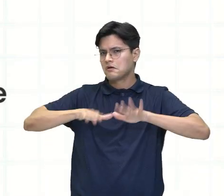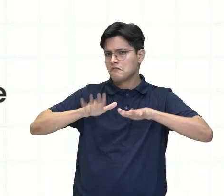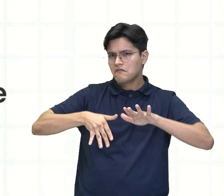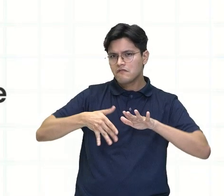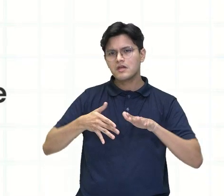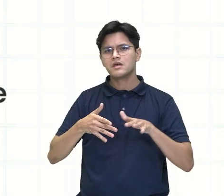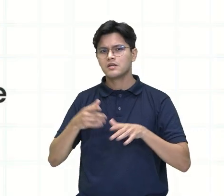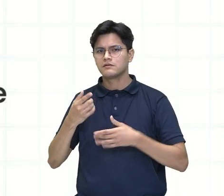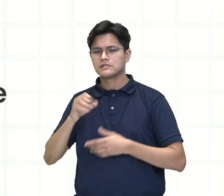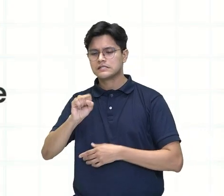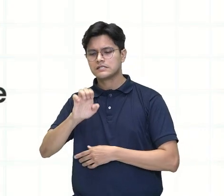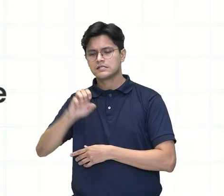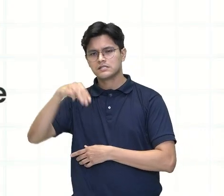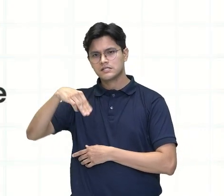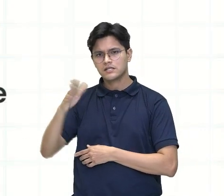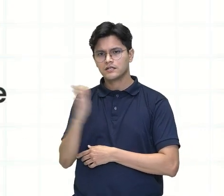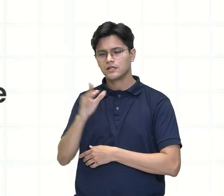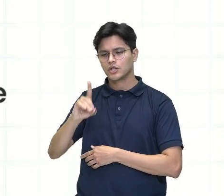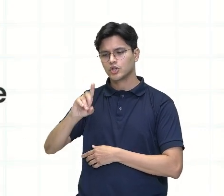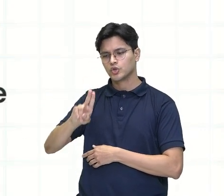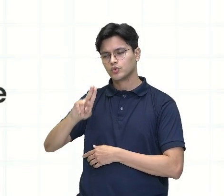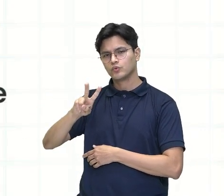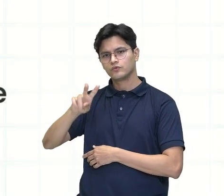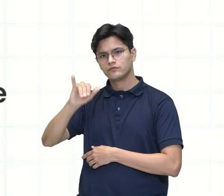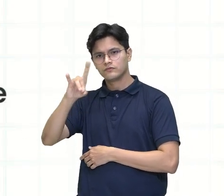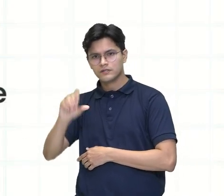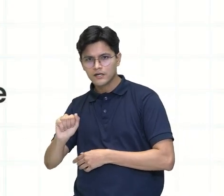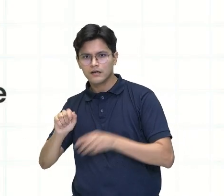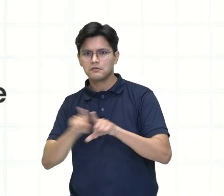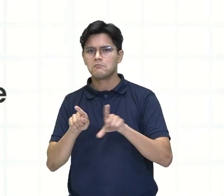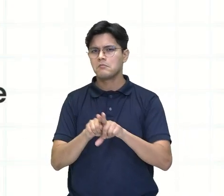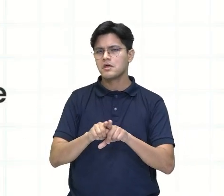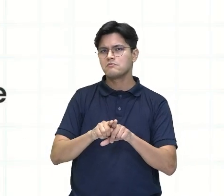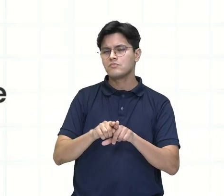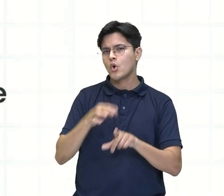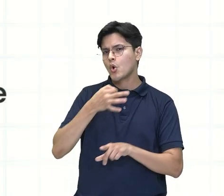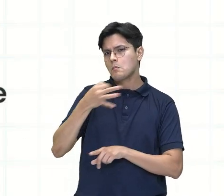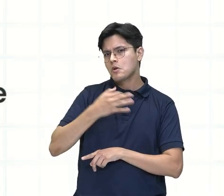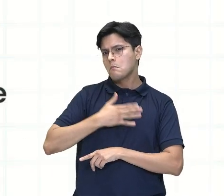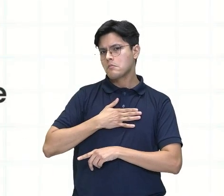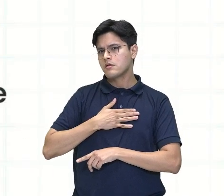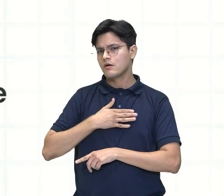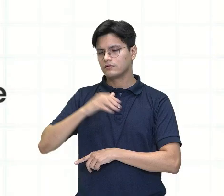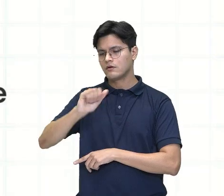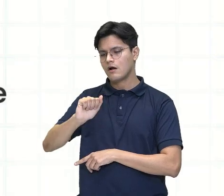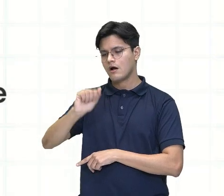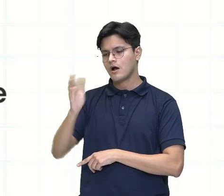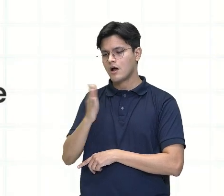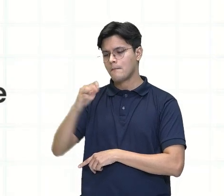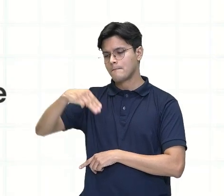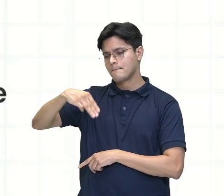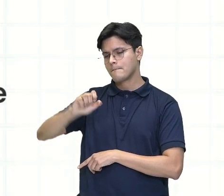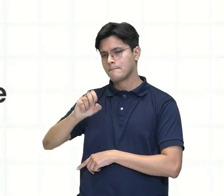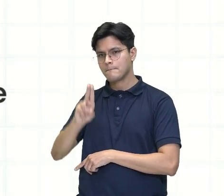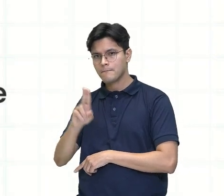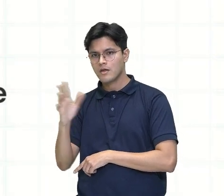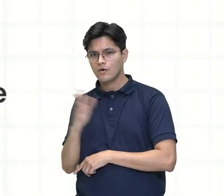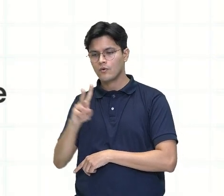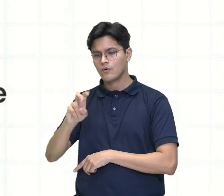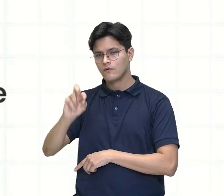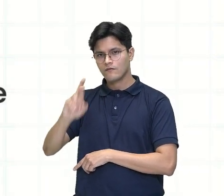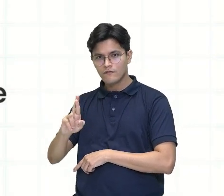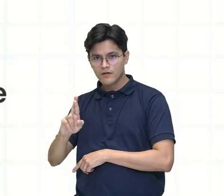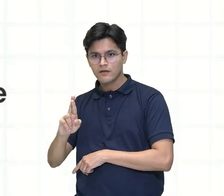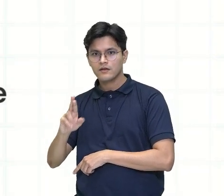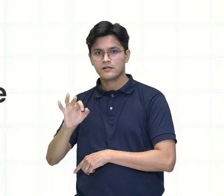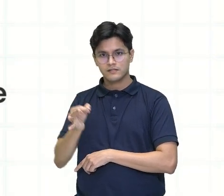os advérbios, que vão indicar o quê? Se o conteúdo do enunciado foi ou não